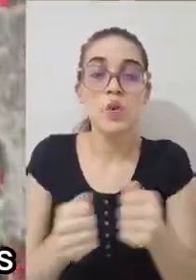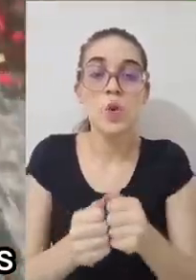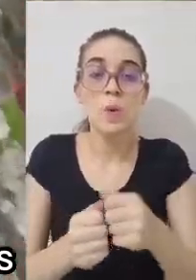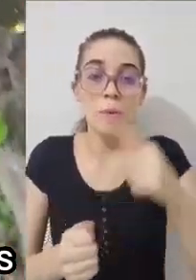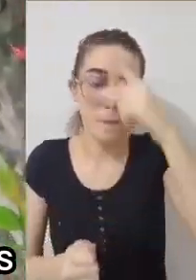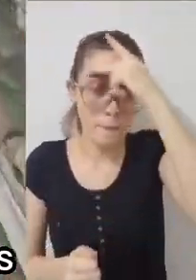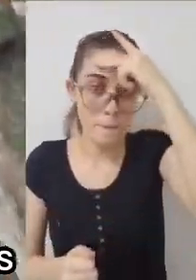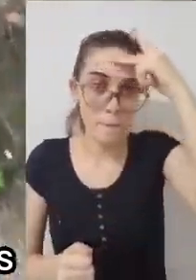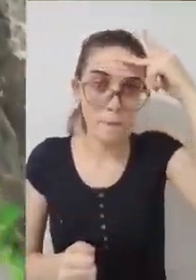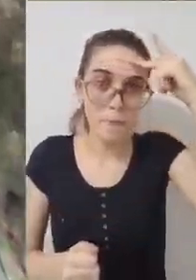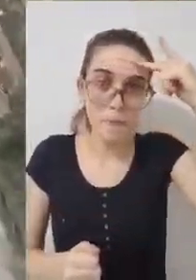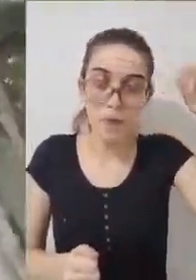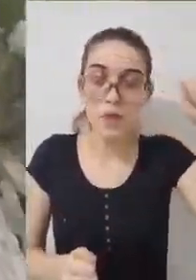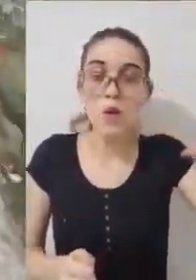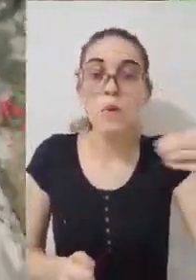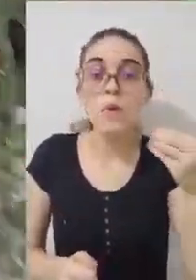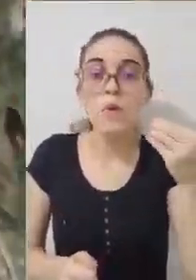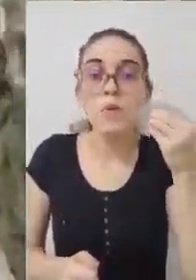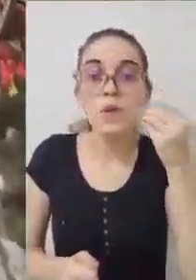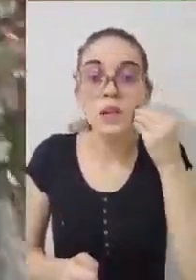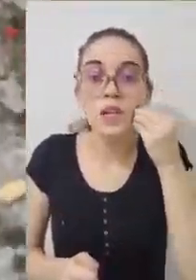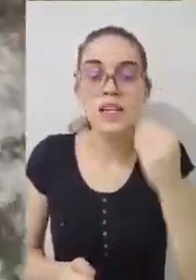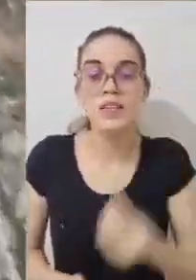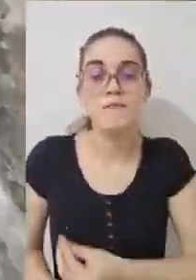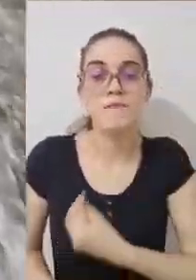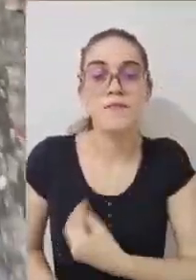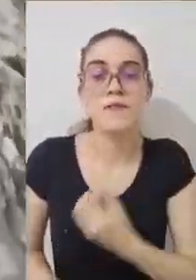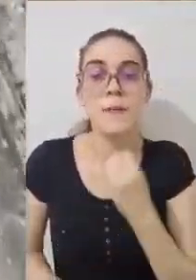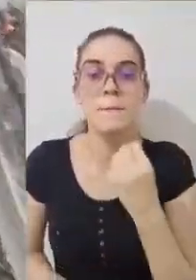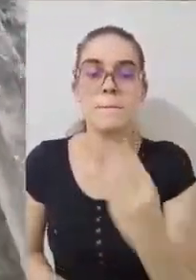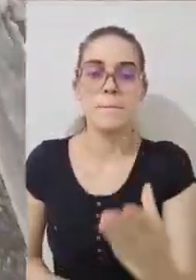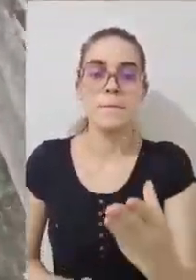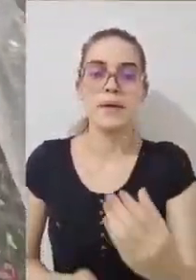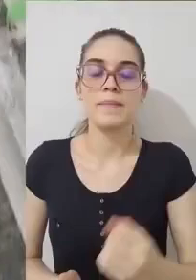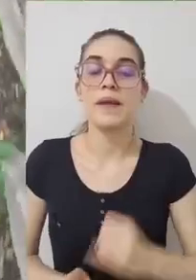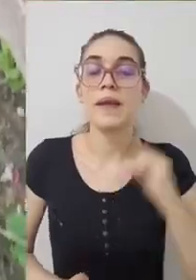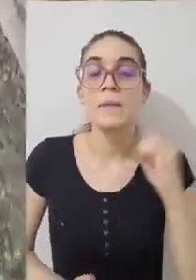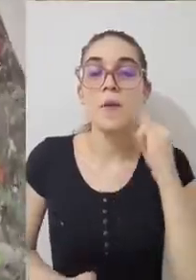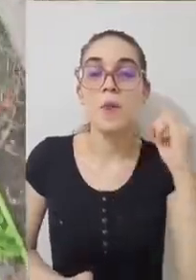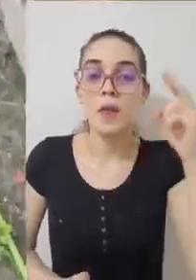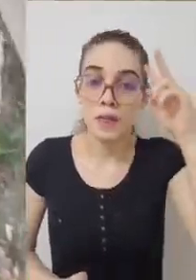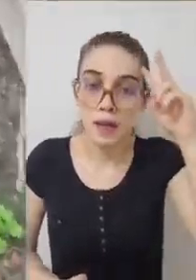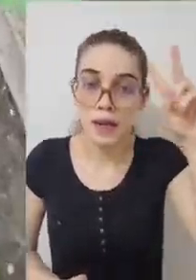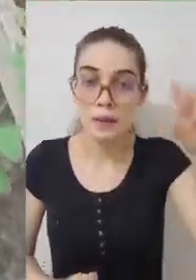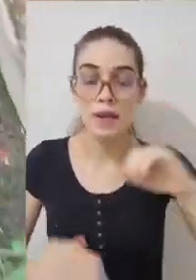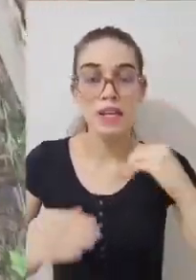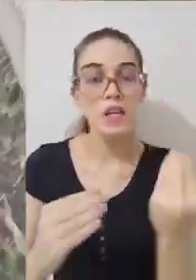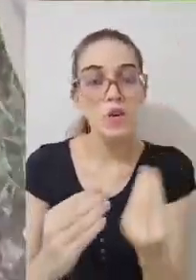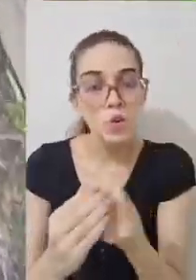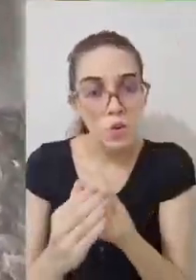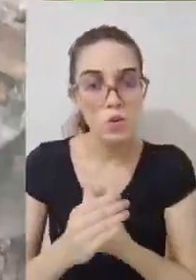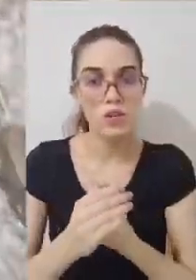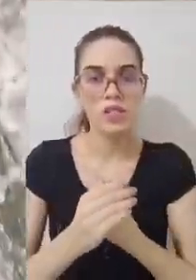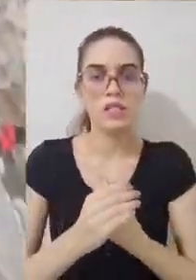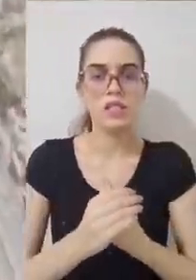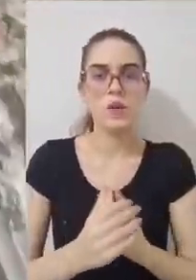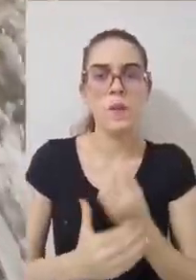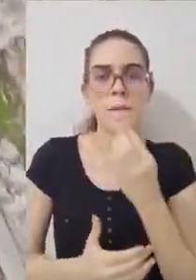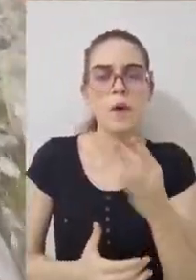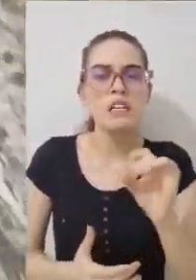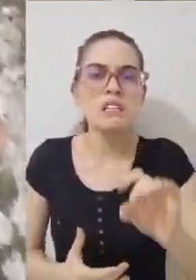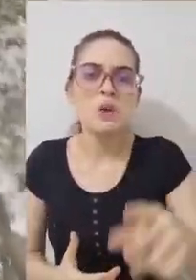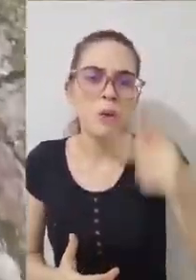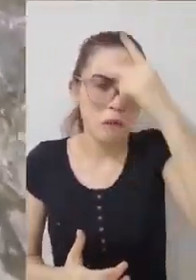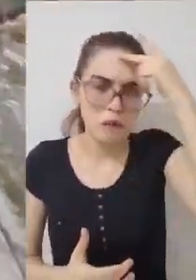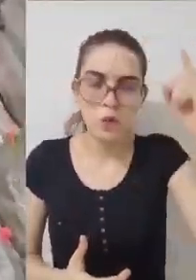acesso aos mesmos direitos e oportunidades, independentemente de suas habilidades físicas ou mentais. É importante lembrar que a inclusão não é apenas